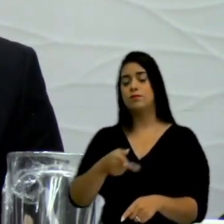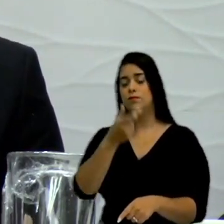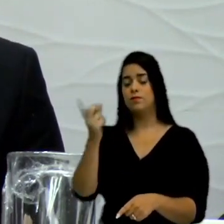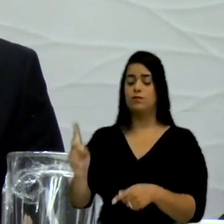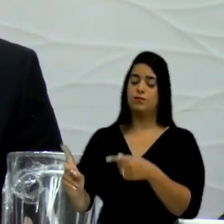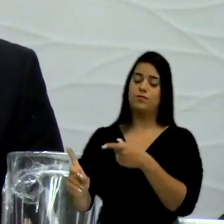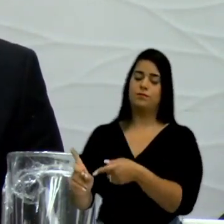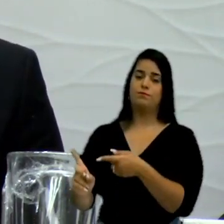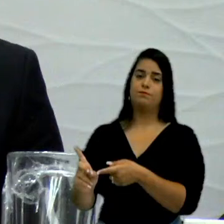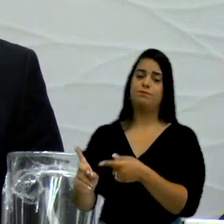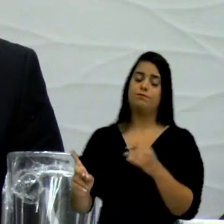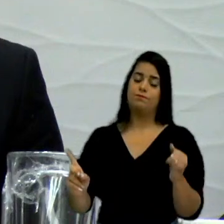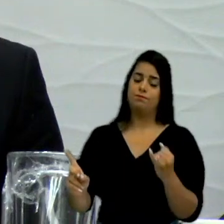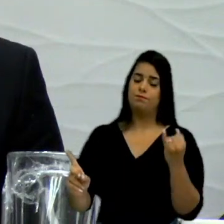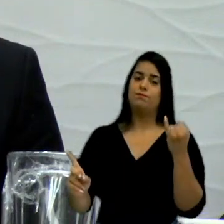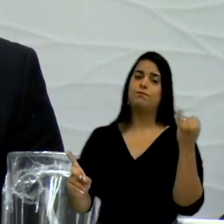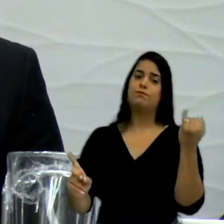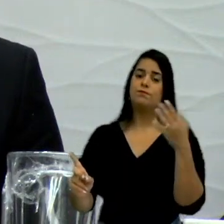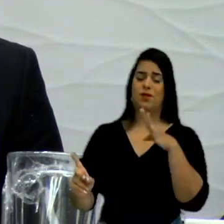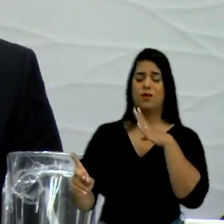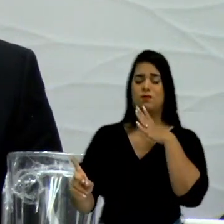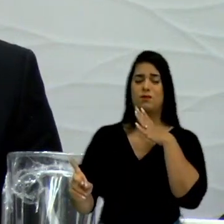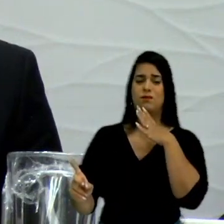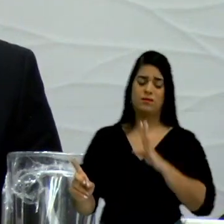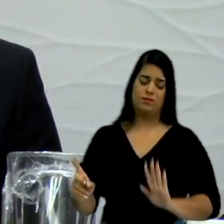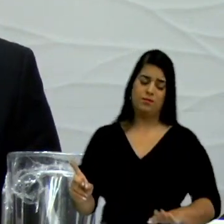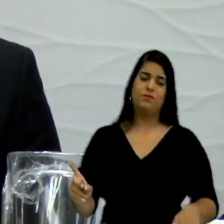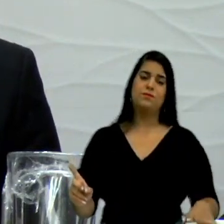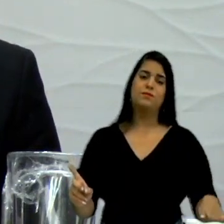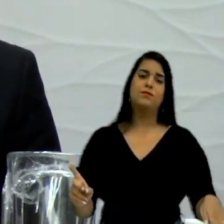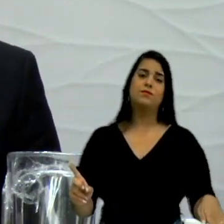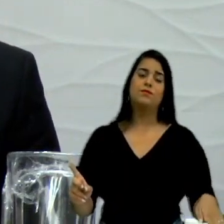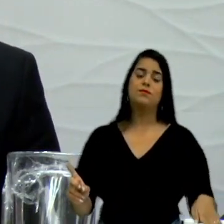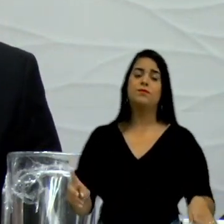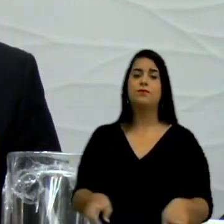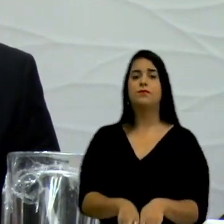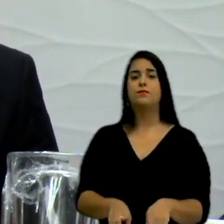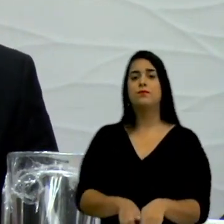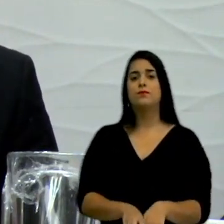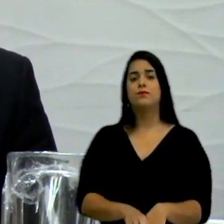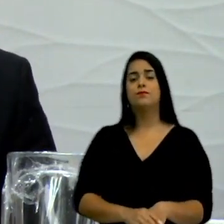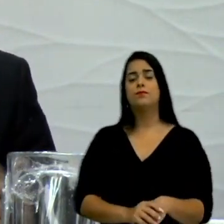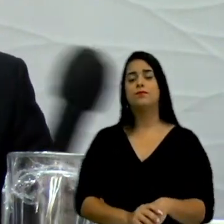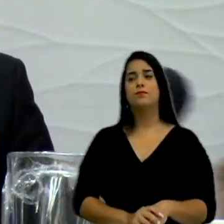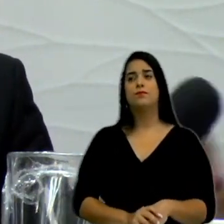que fez parte da minha infância. E a Neuza Xavier, mãe de Giselda, da Casa de Apoio.